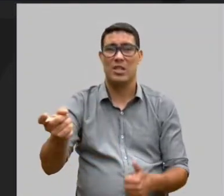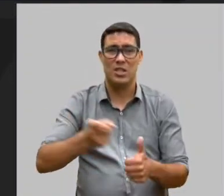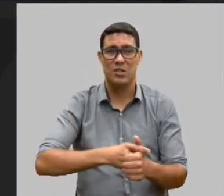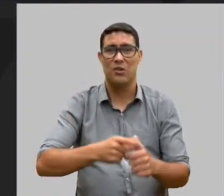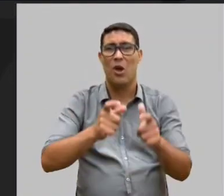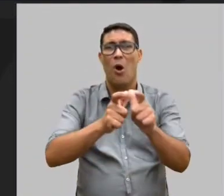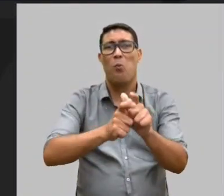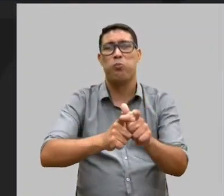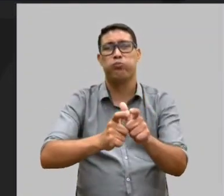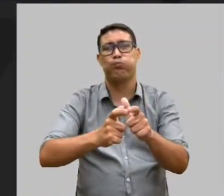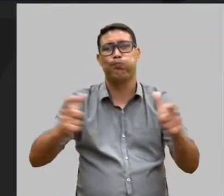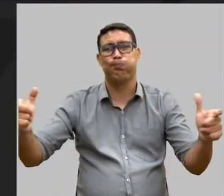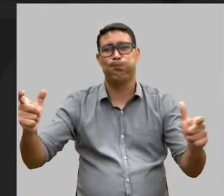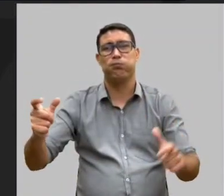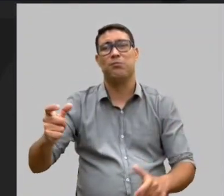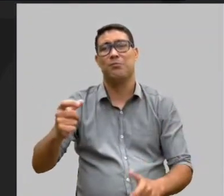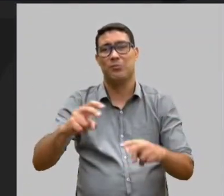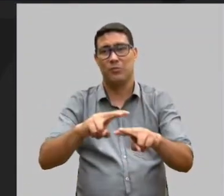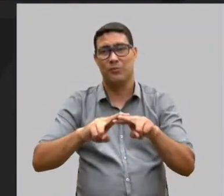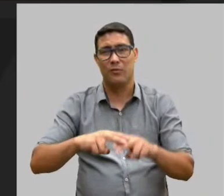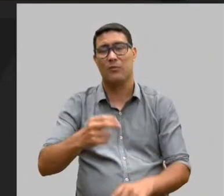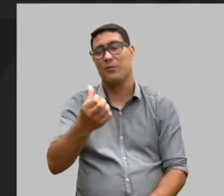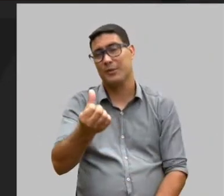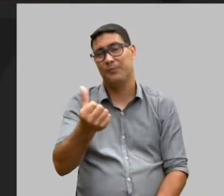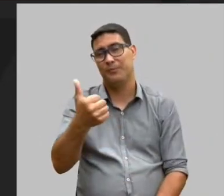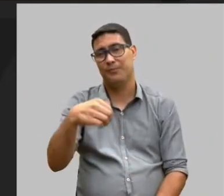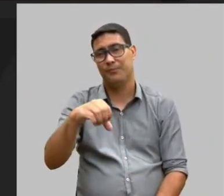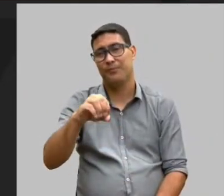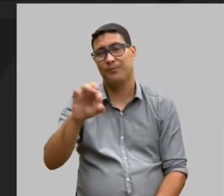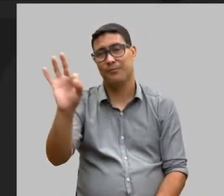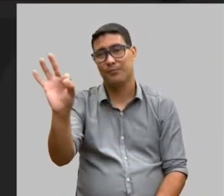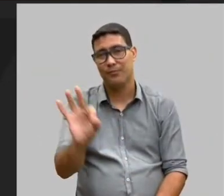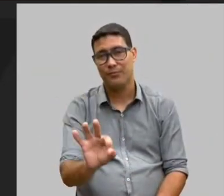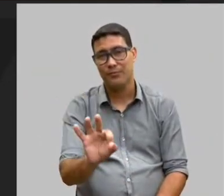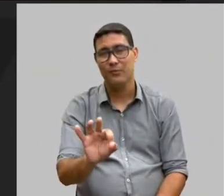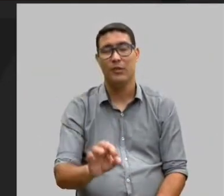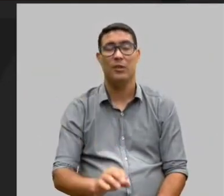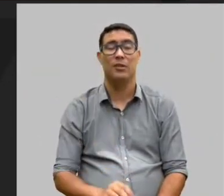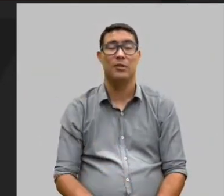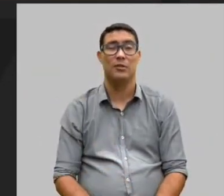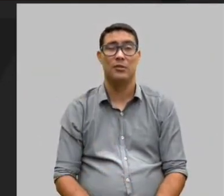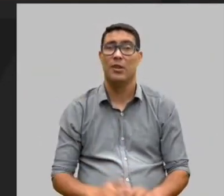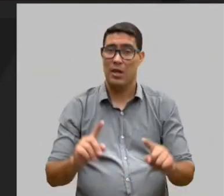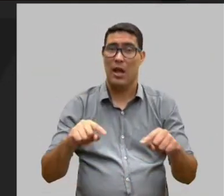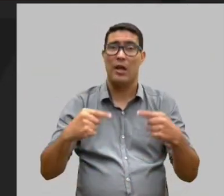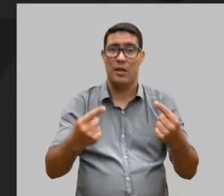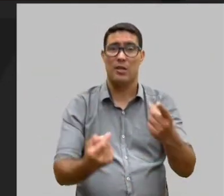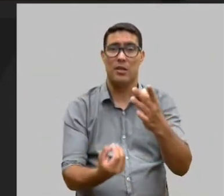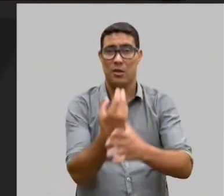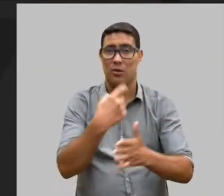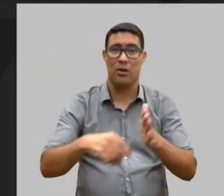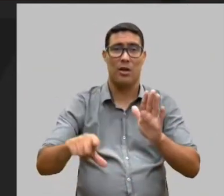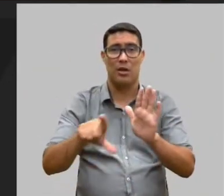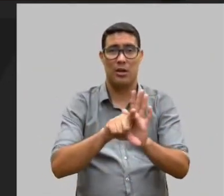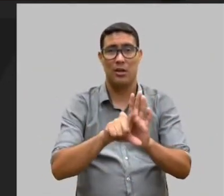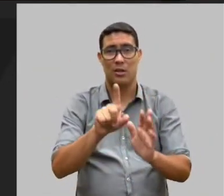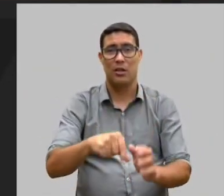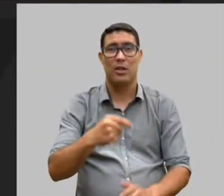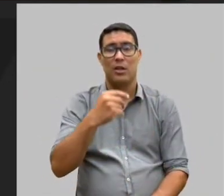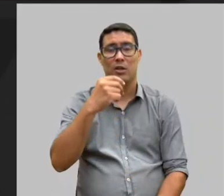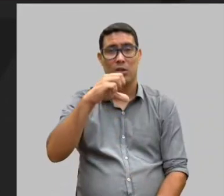causa dessa explosão da taxa de juro aí de um modo geral aí que veio essa lei então a lei 4000